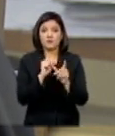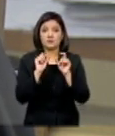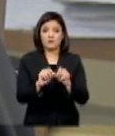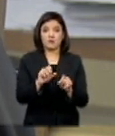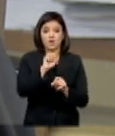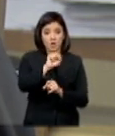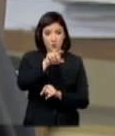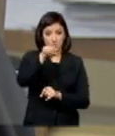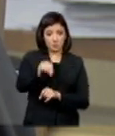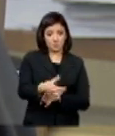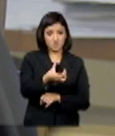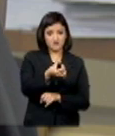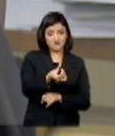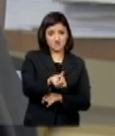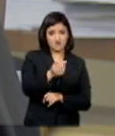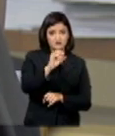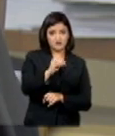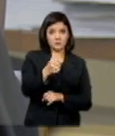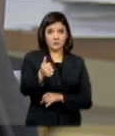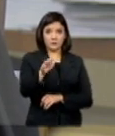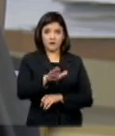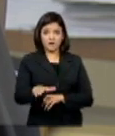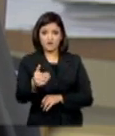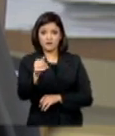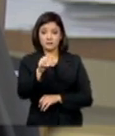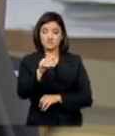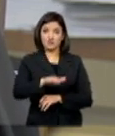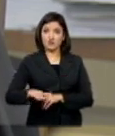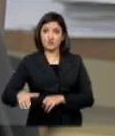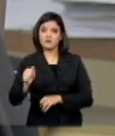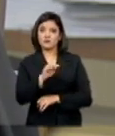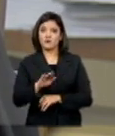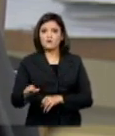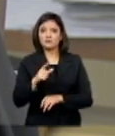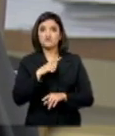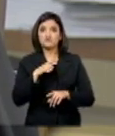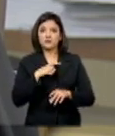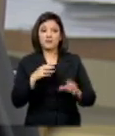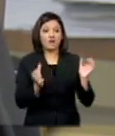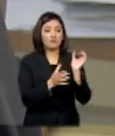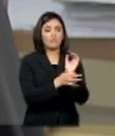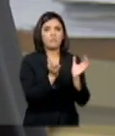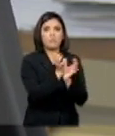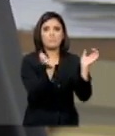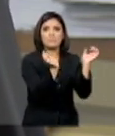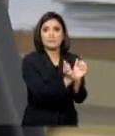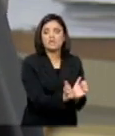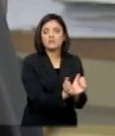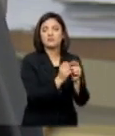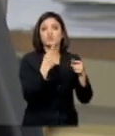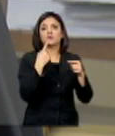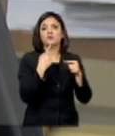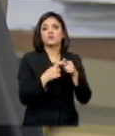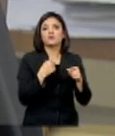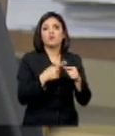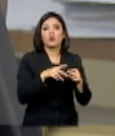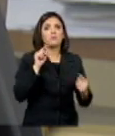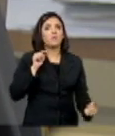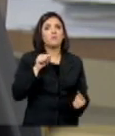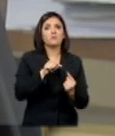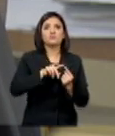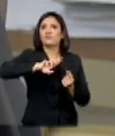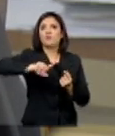crianças e adolescentes encontravam se detidos por motivos assistenciais ou não penais o que